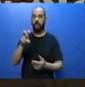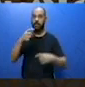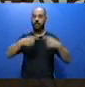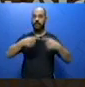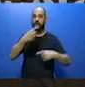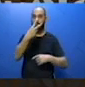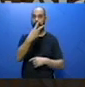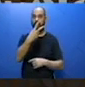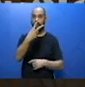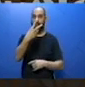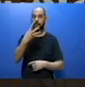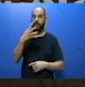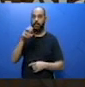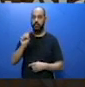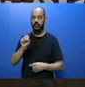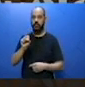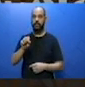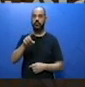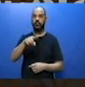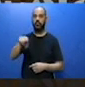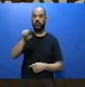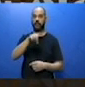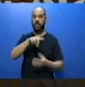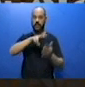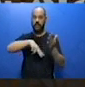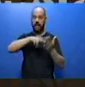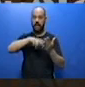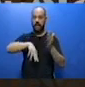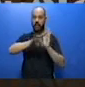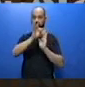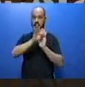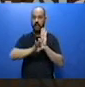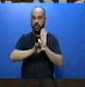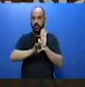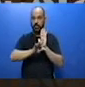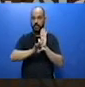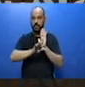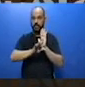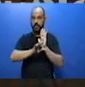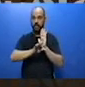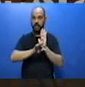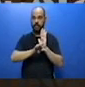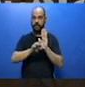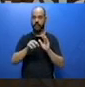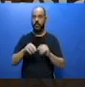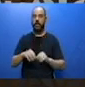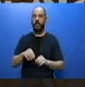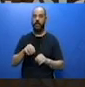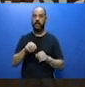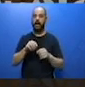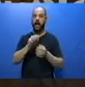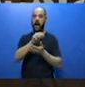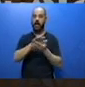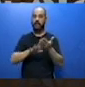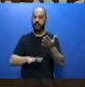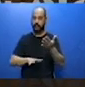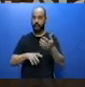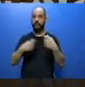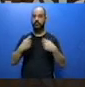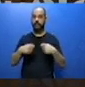248. Vocês vão ler o texto, Muito Mais Do Que Isca, e vão fazer a atividade da